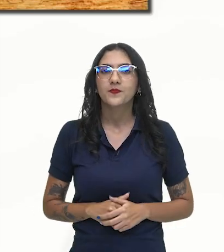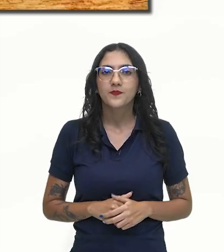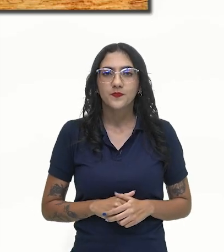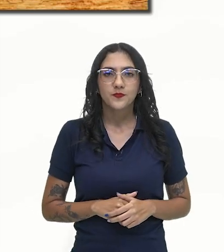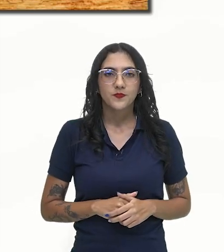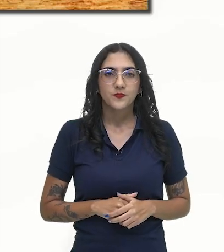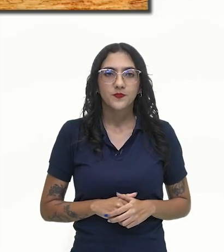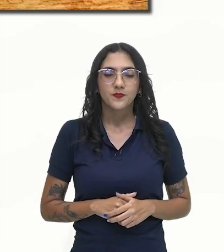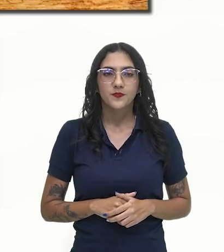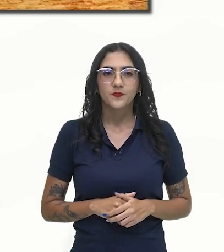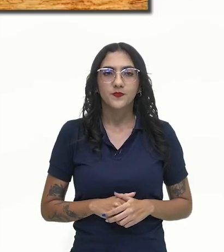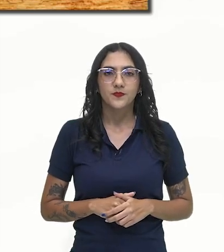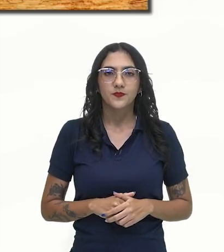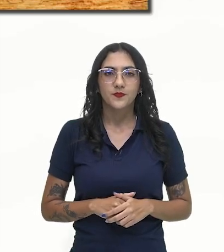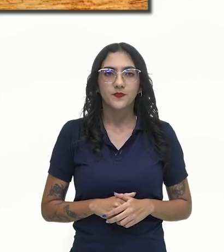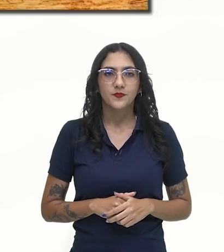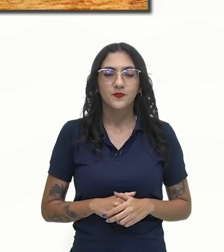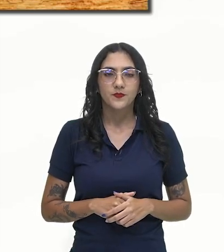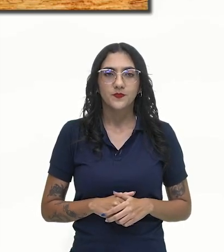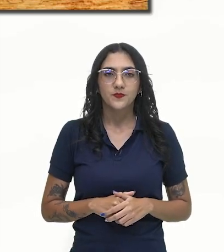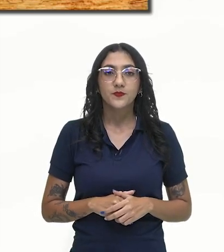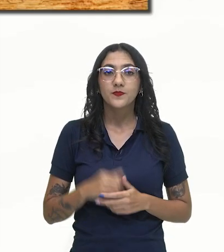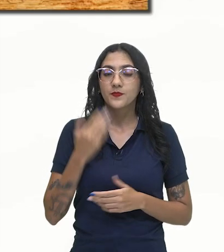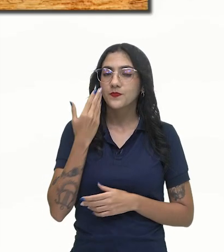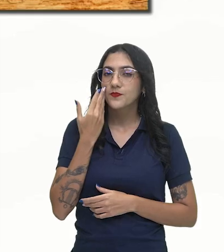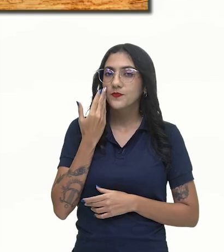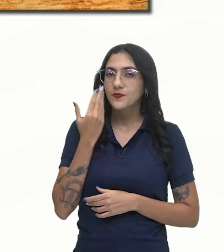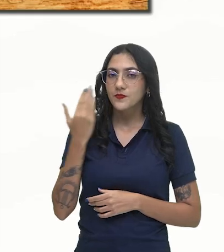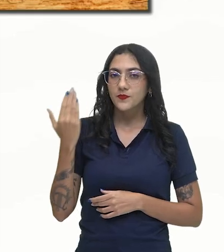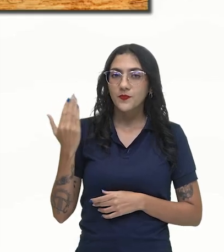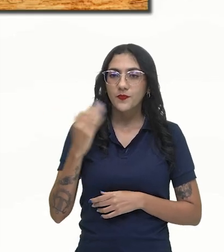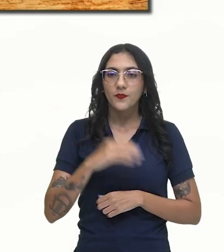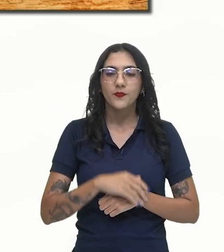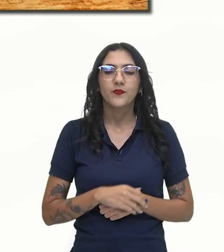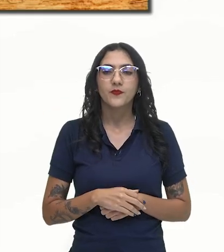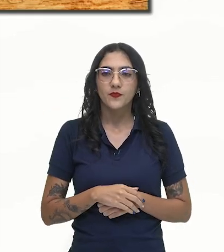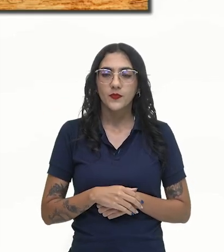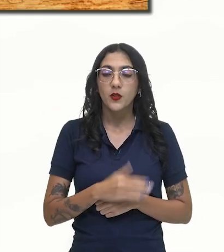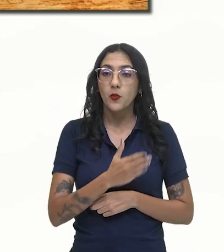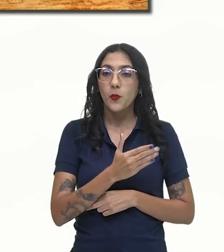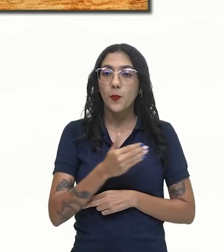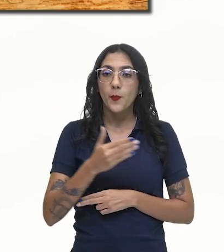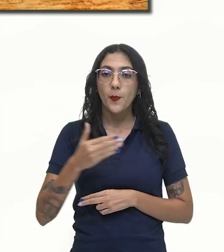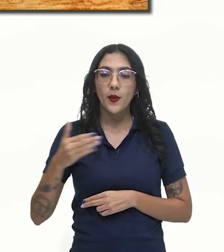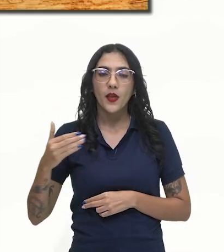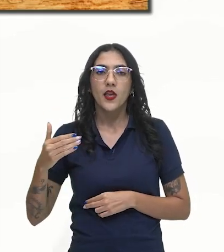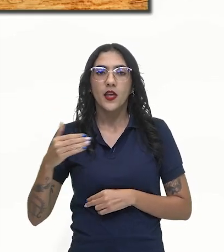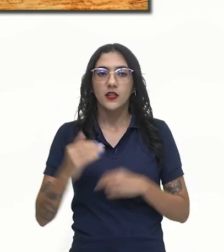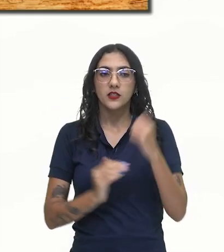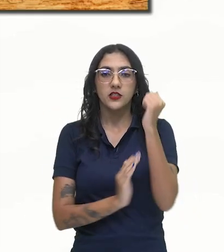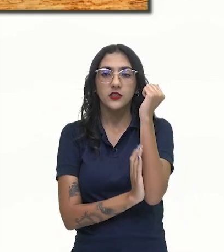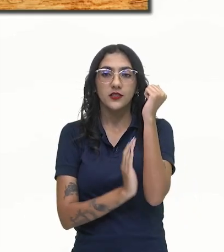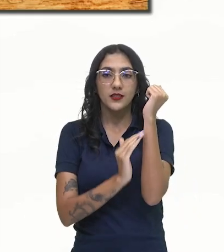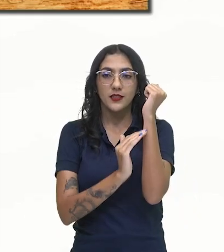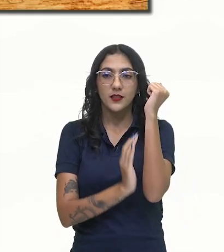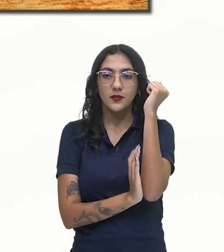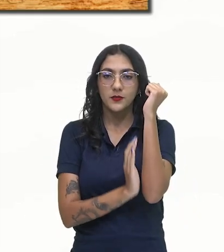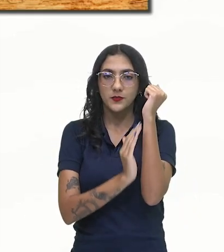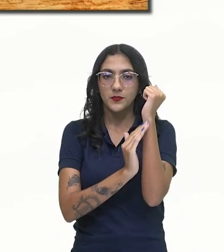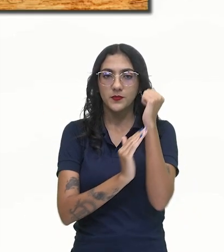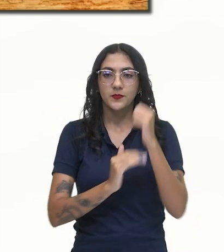Meet some Amazonian cuisine, tambaqui stew, ou seja, uma caldeirada de